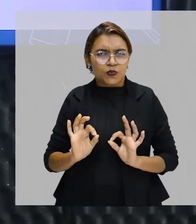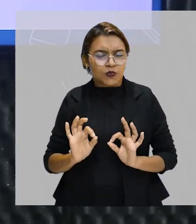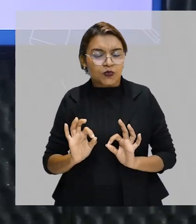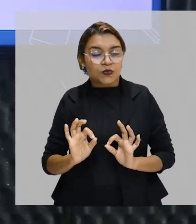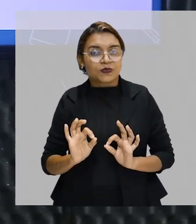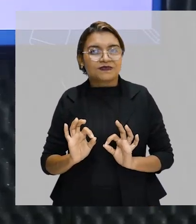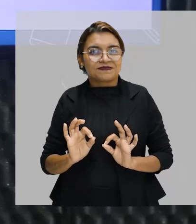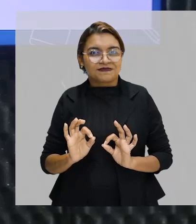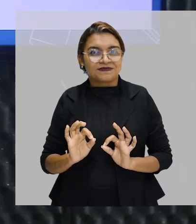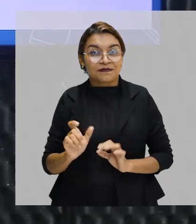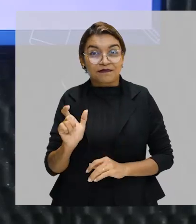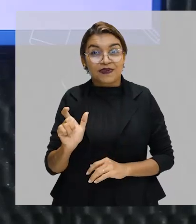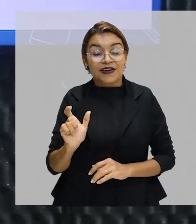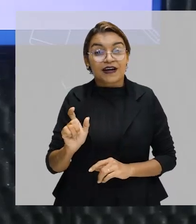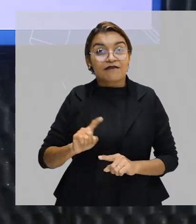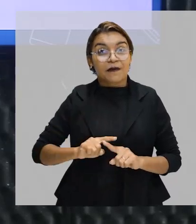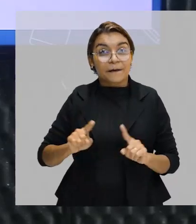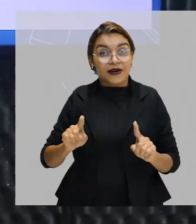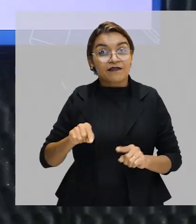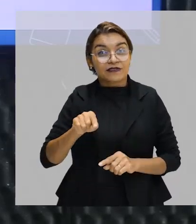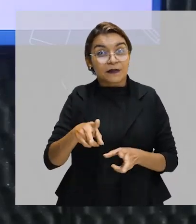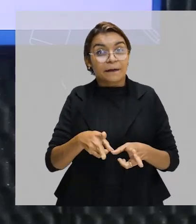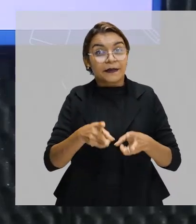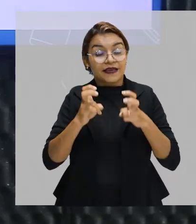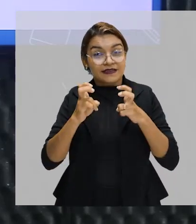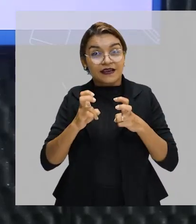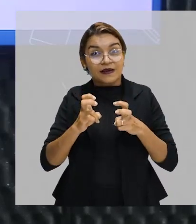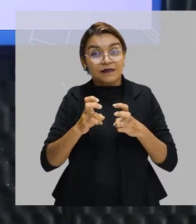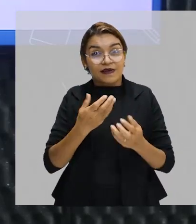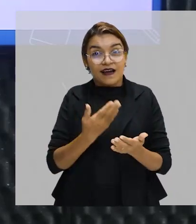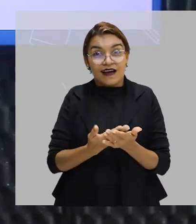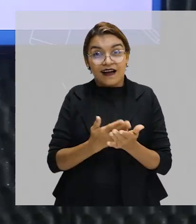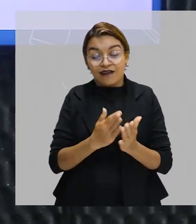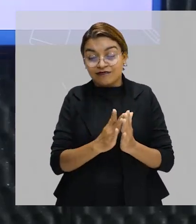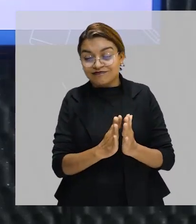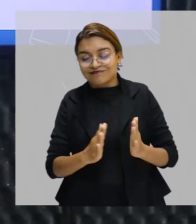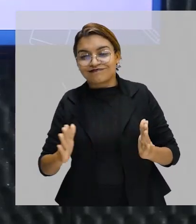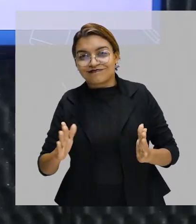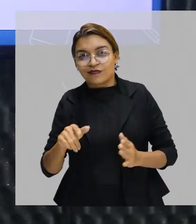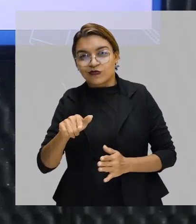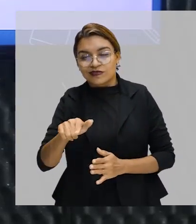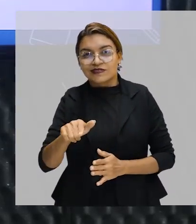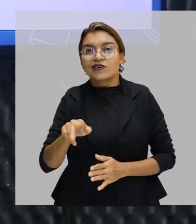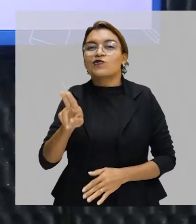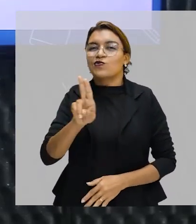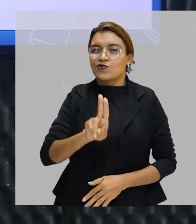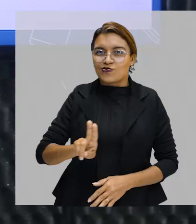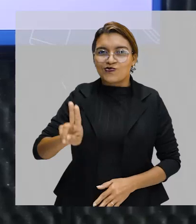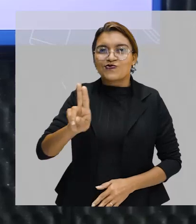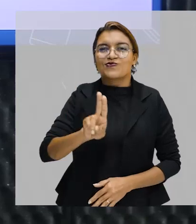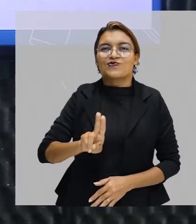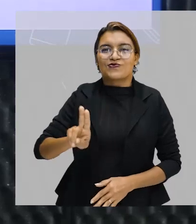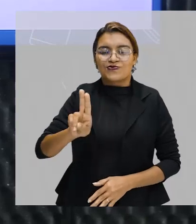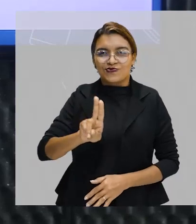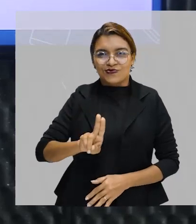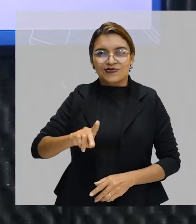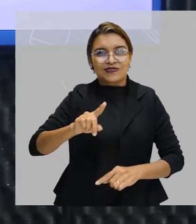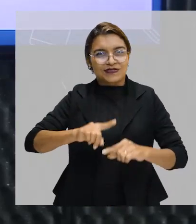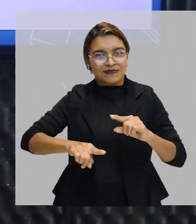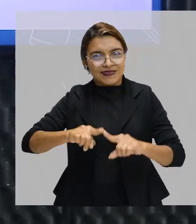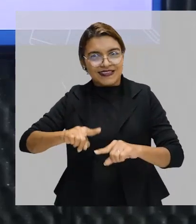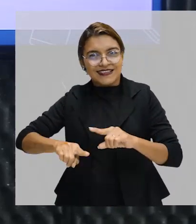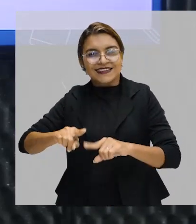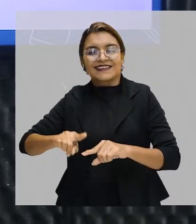não ouviu esse termo, mas você vai perceber ao longo da aula que você faz uso de flavorizantes,